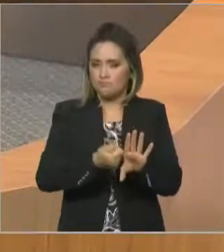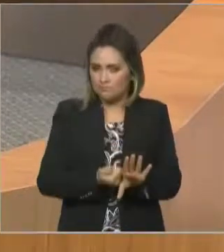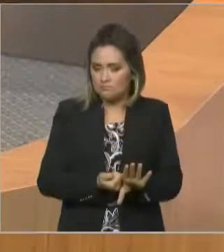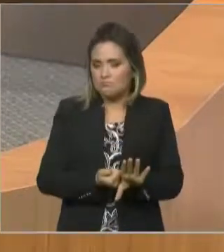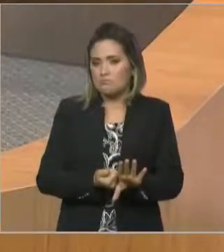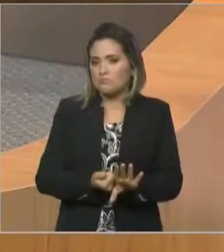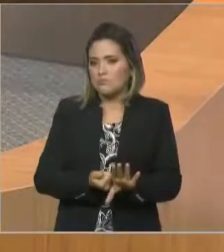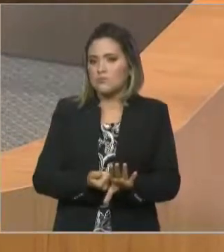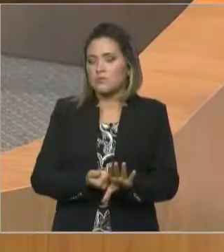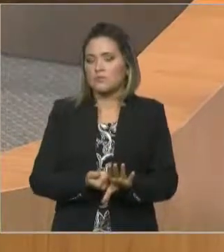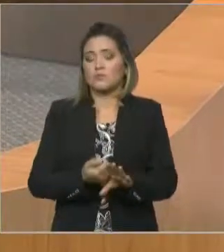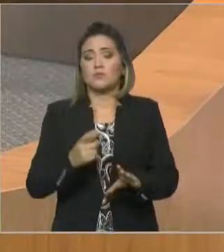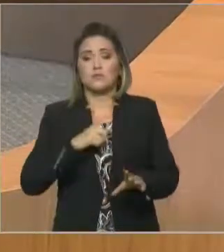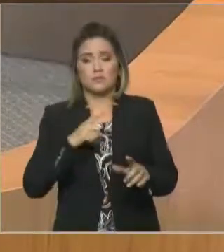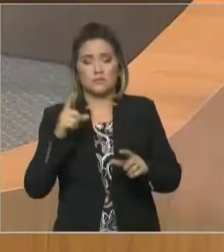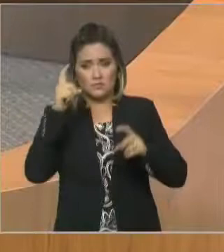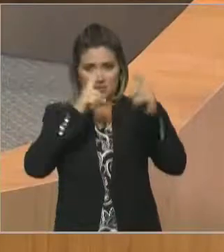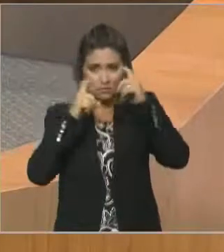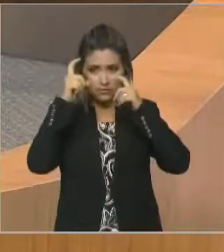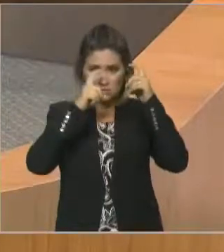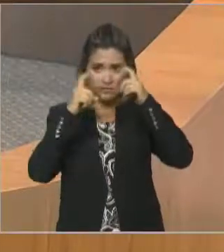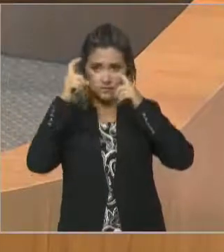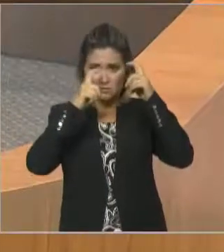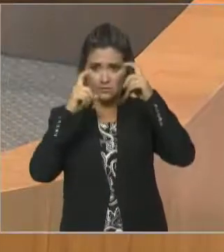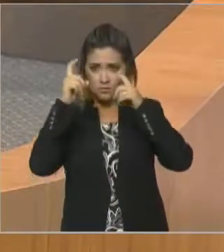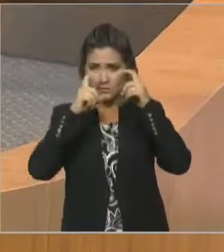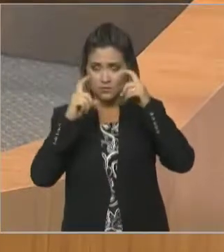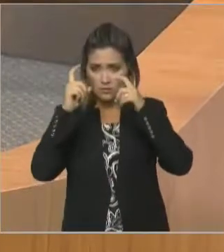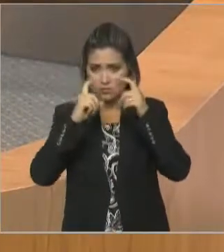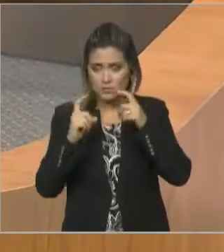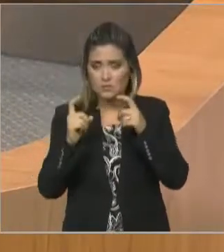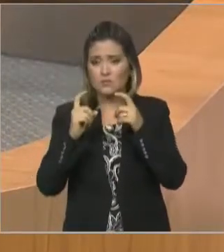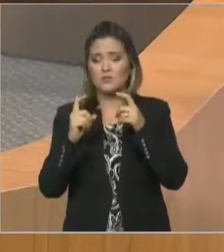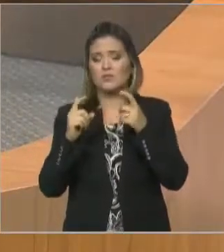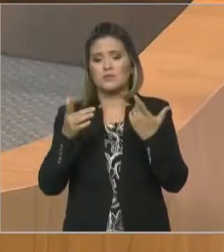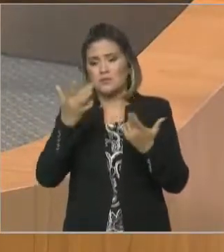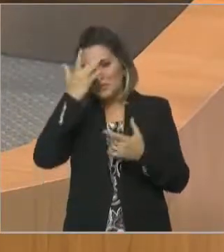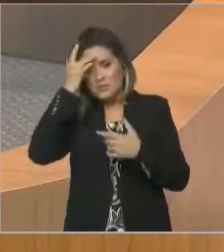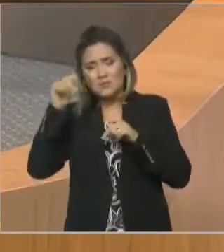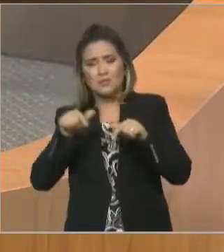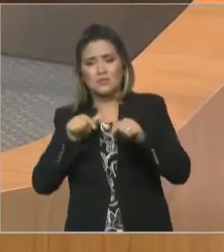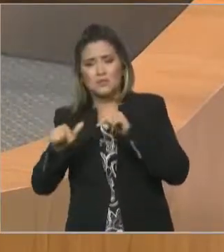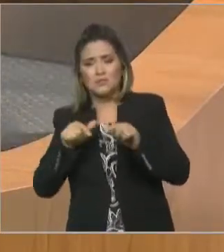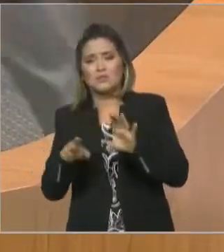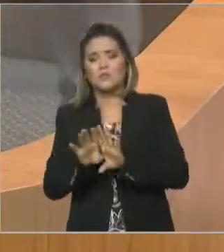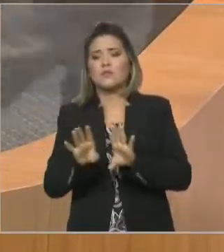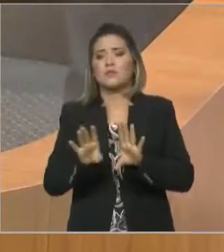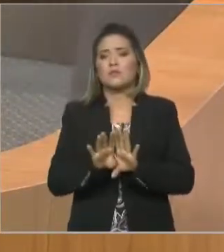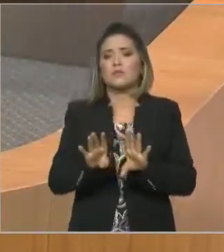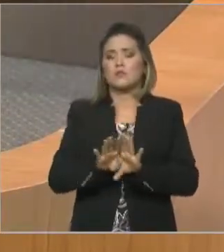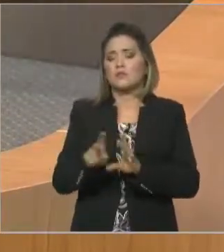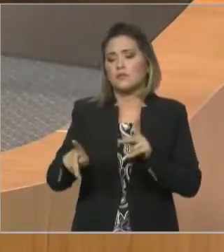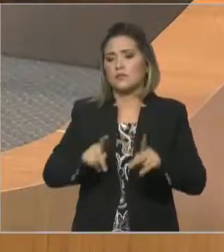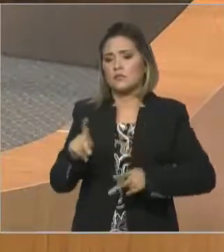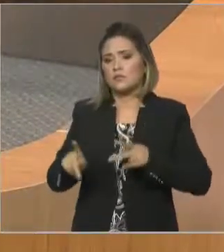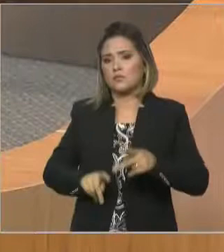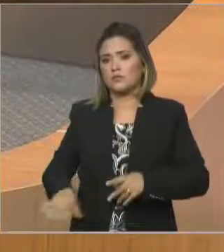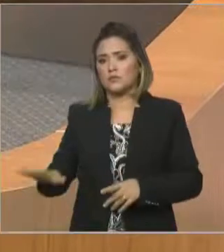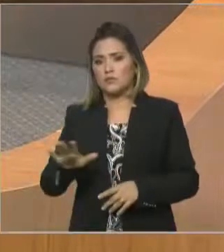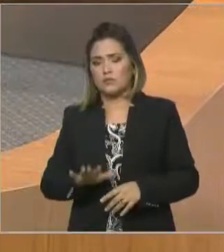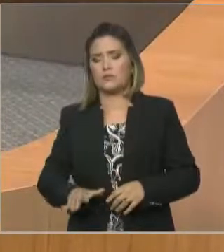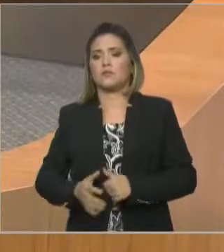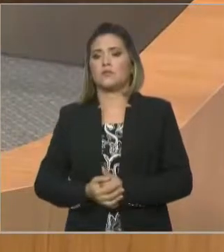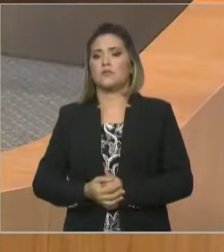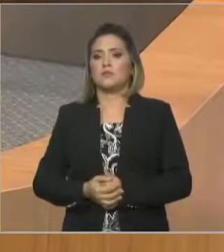municípios digo a todos que o resultado foi muito satisfatório no sentido que iniciou a pactuação de um